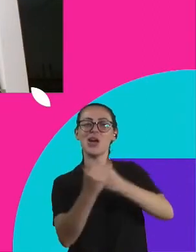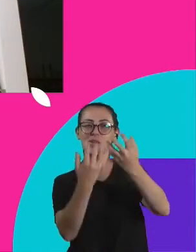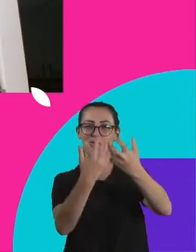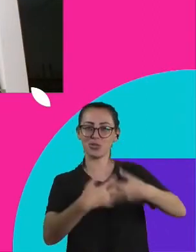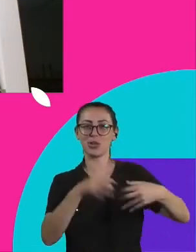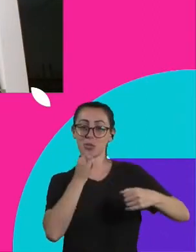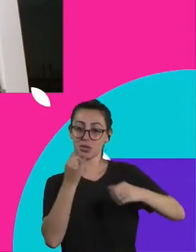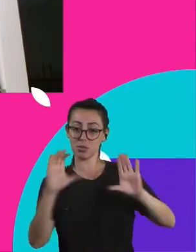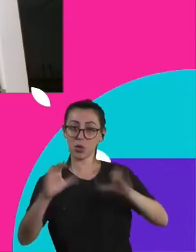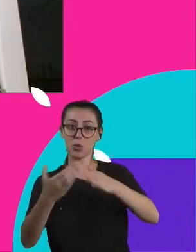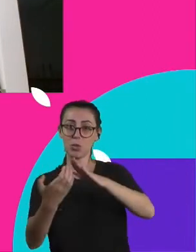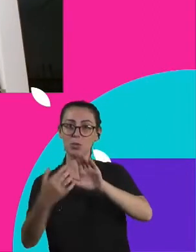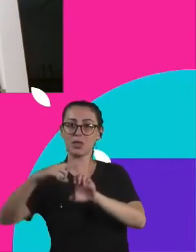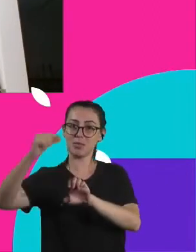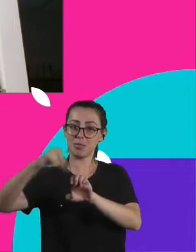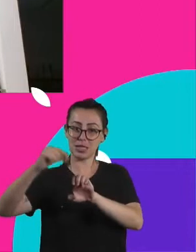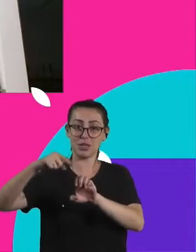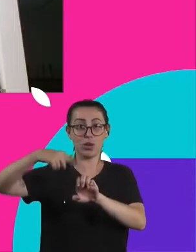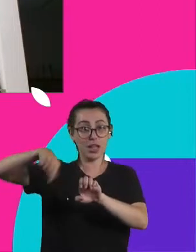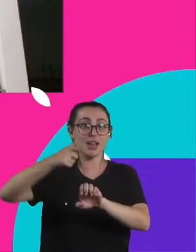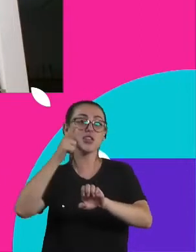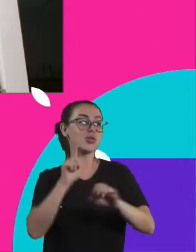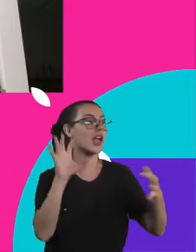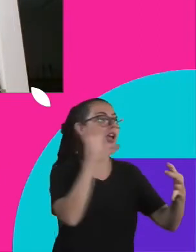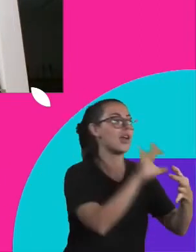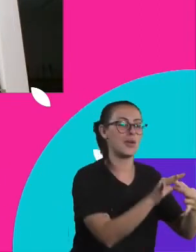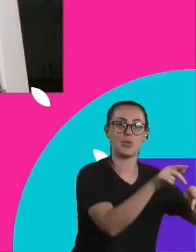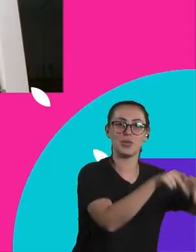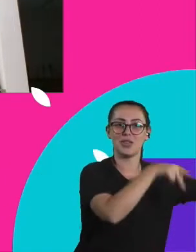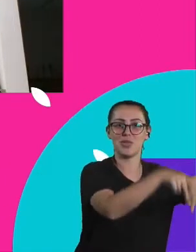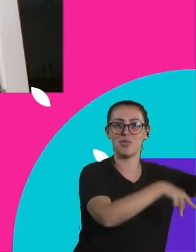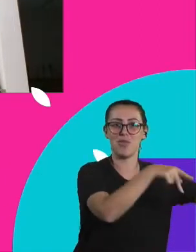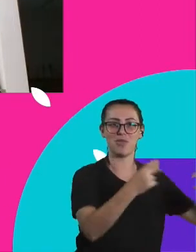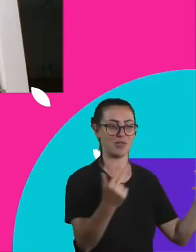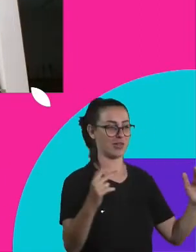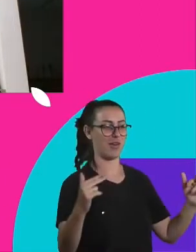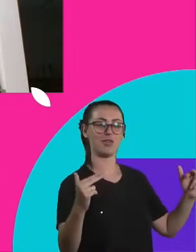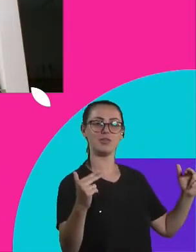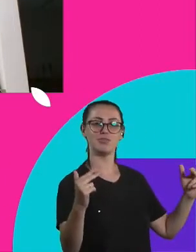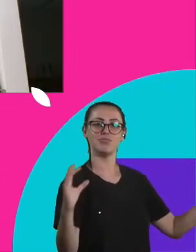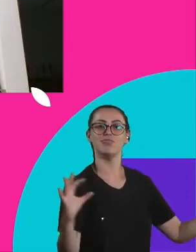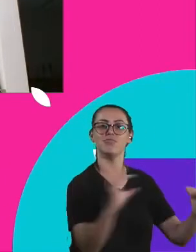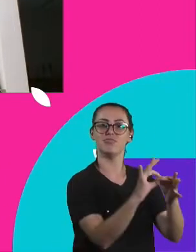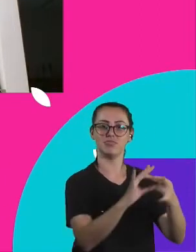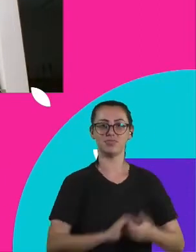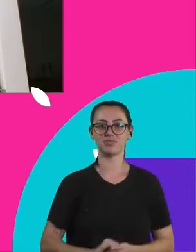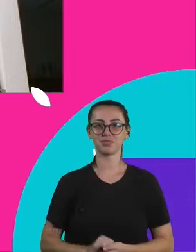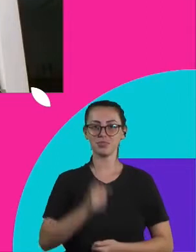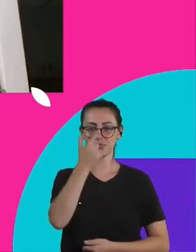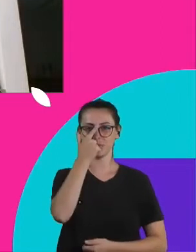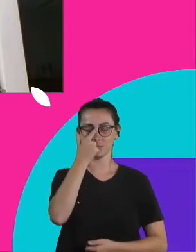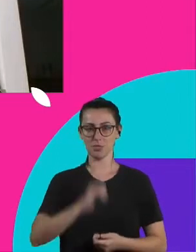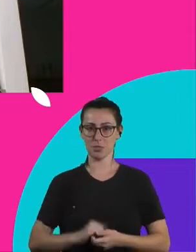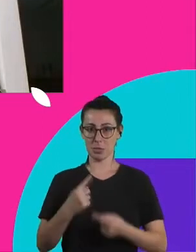possa fazer parte do que eu faço hoje. Não sei se o meu tempo já acabou, mas hoje eu faço parte de